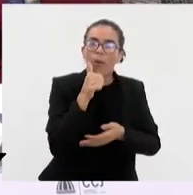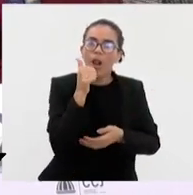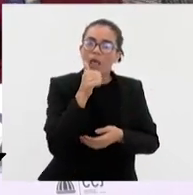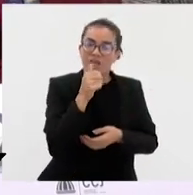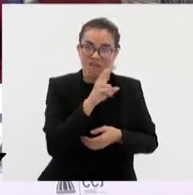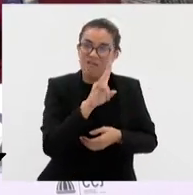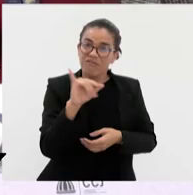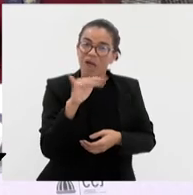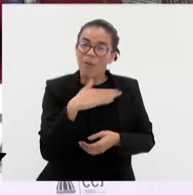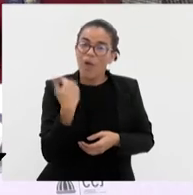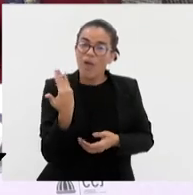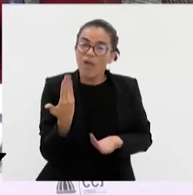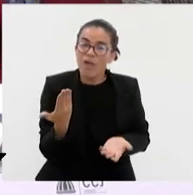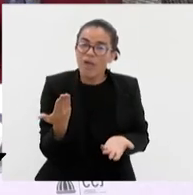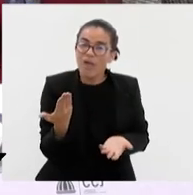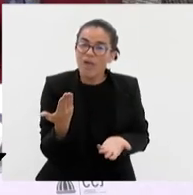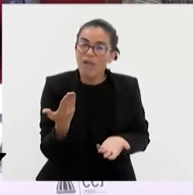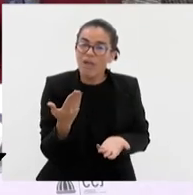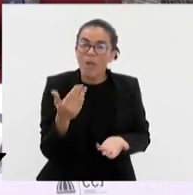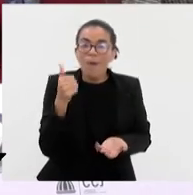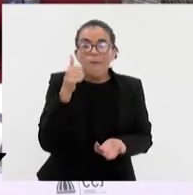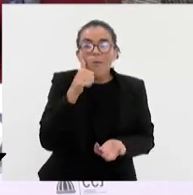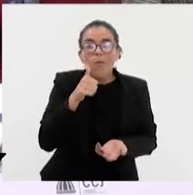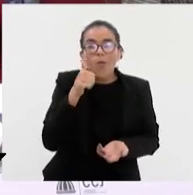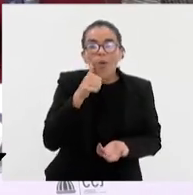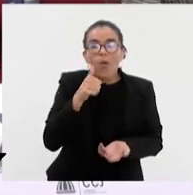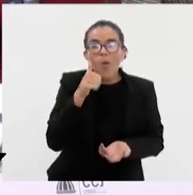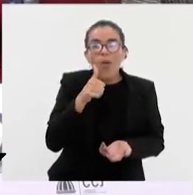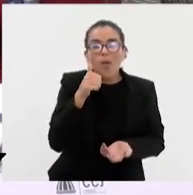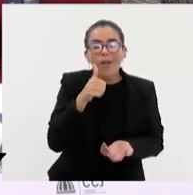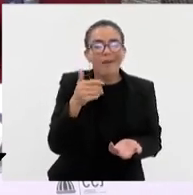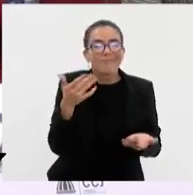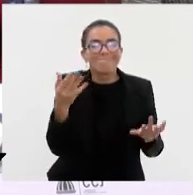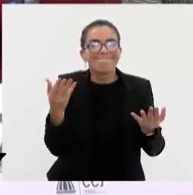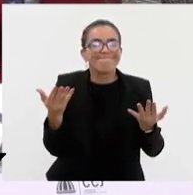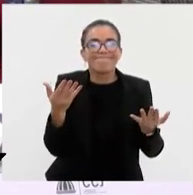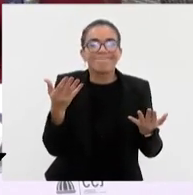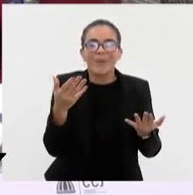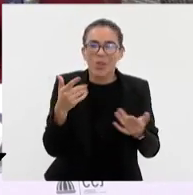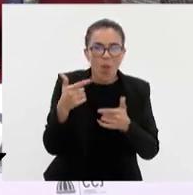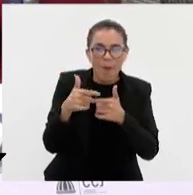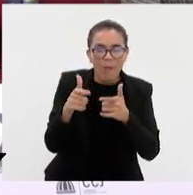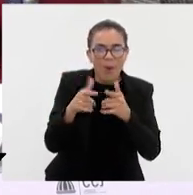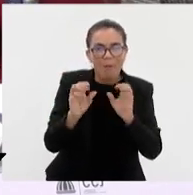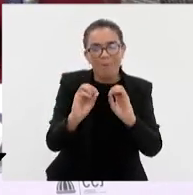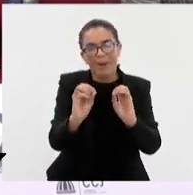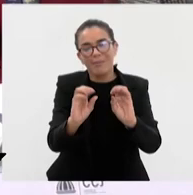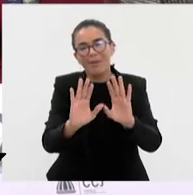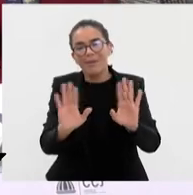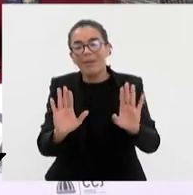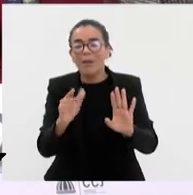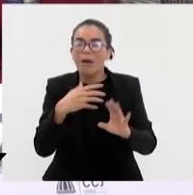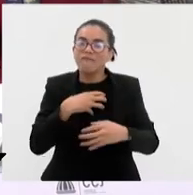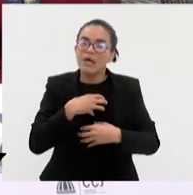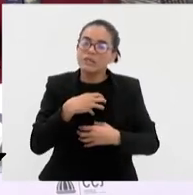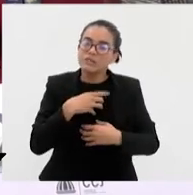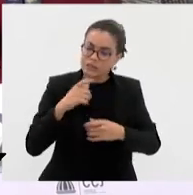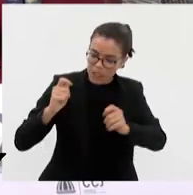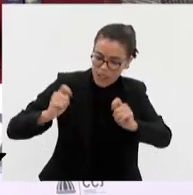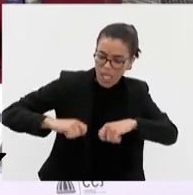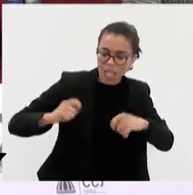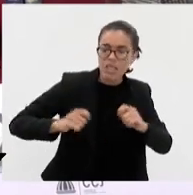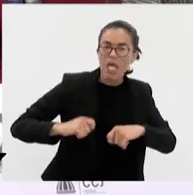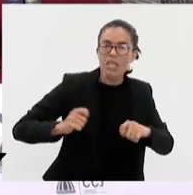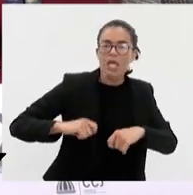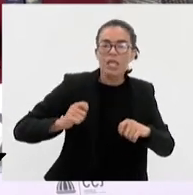morrer nesse jeito. Mulheres que não... E não é nenhum problema nisso, não, mas que vão se sentir aptas em